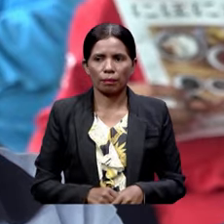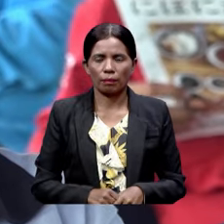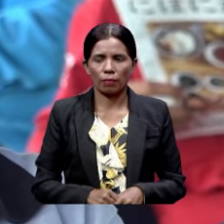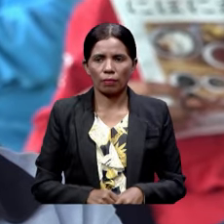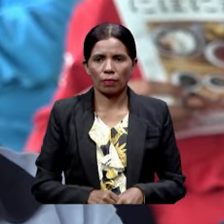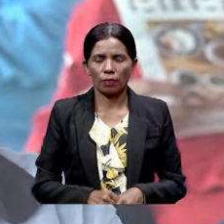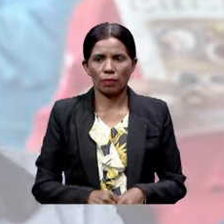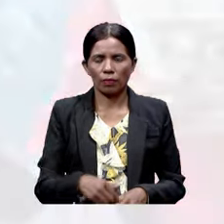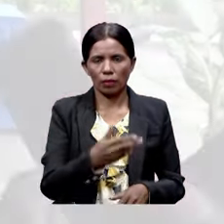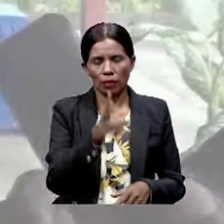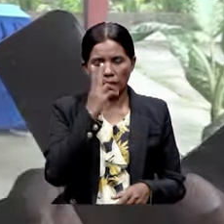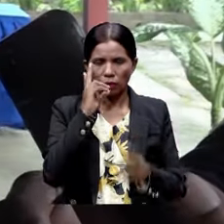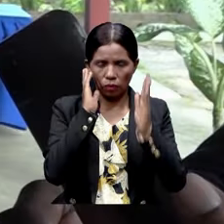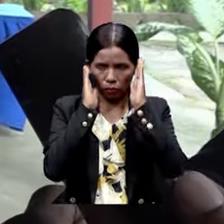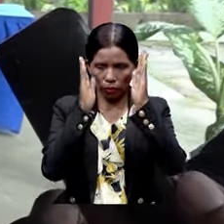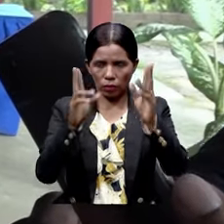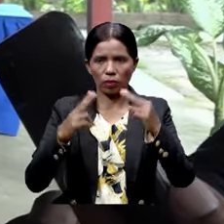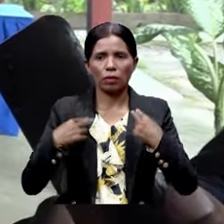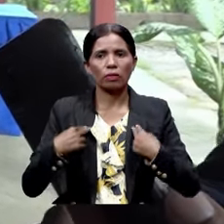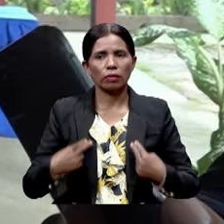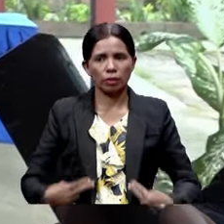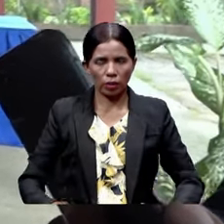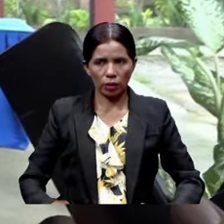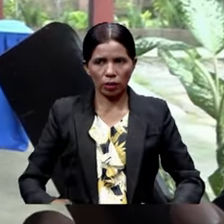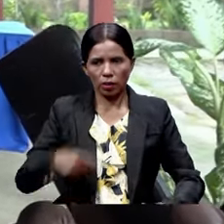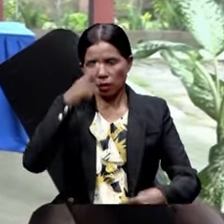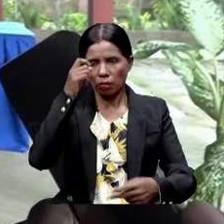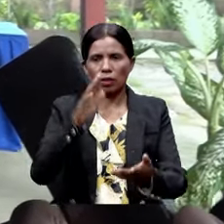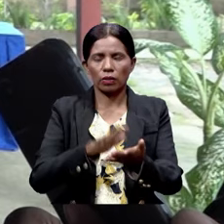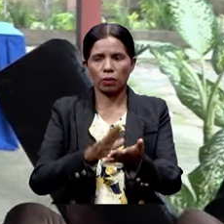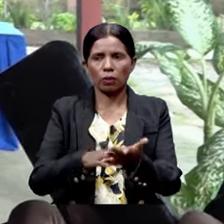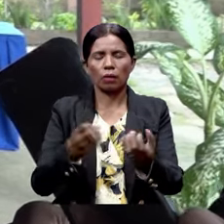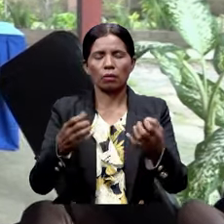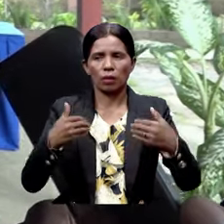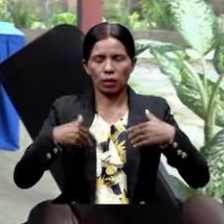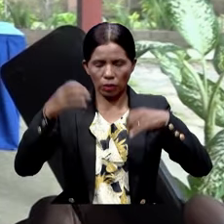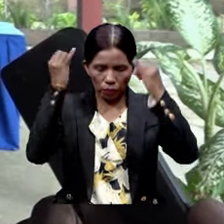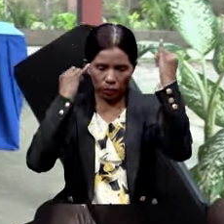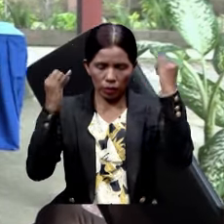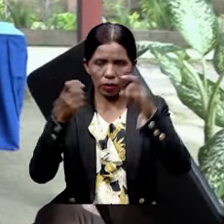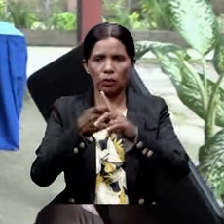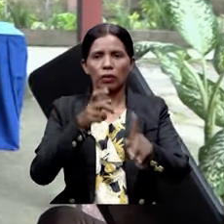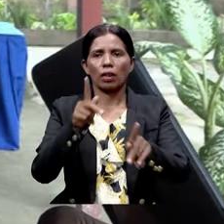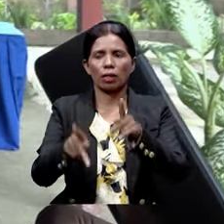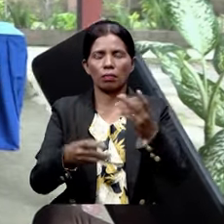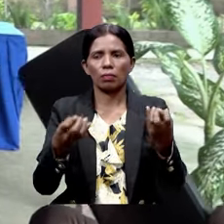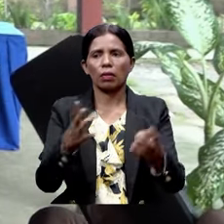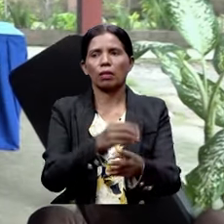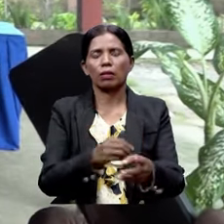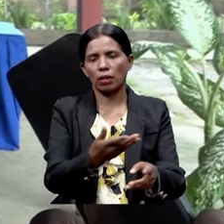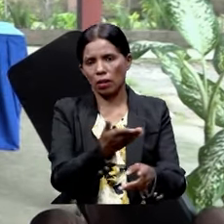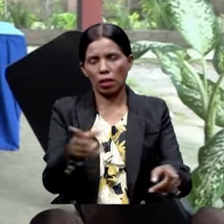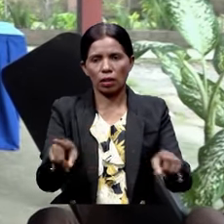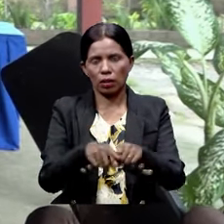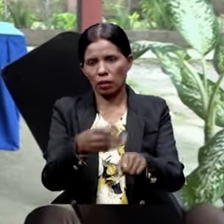Ita bot refere liu ba farda, tamba saída, tamba ia escola barak, ia informações barak kusi comunidade, nebe makansi ita bot